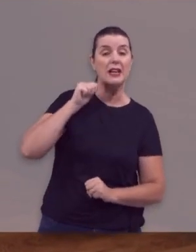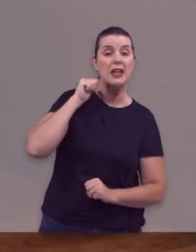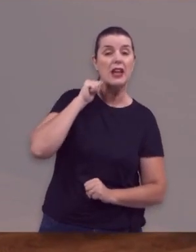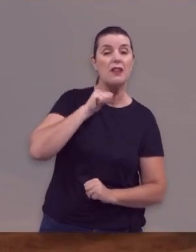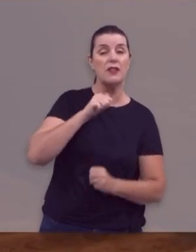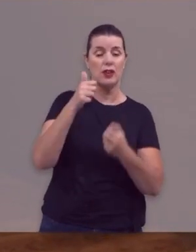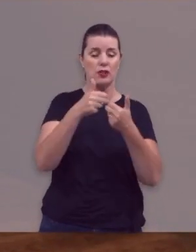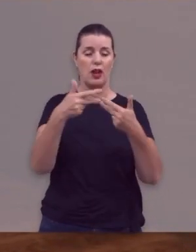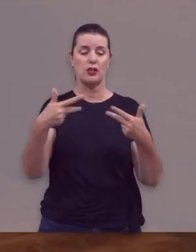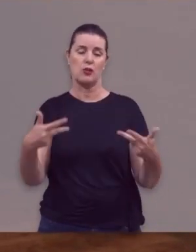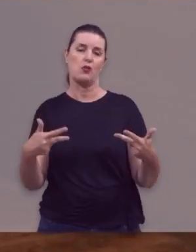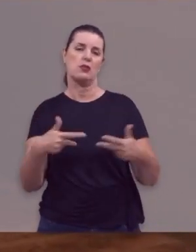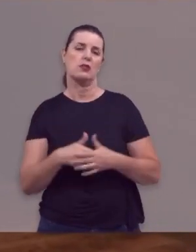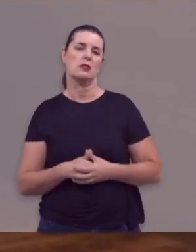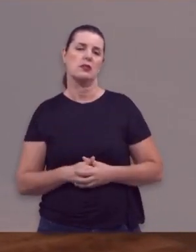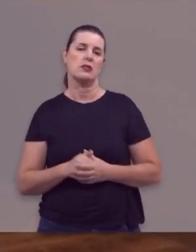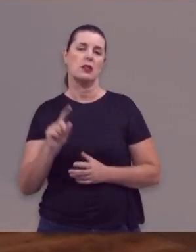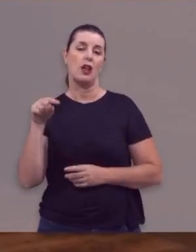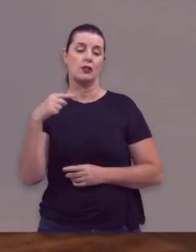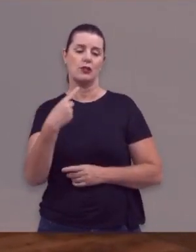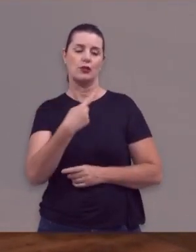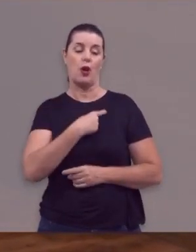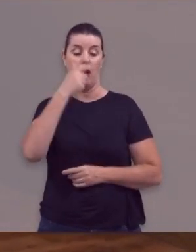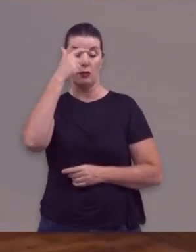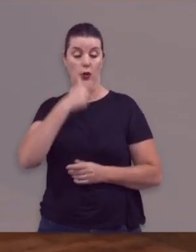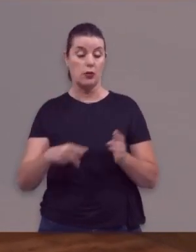Primeiramente, só a Escritura.